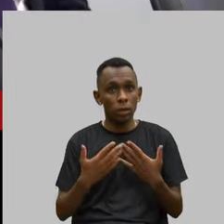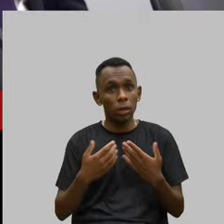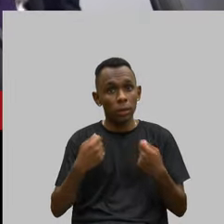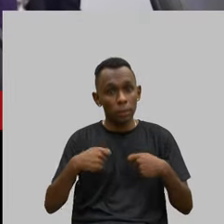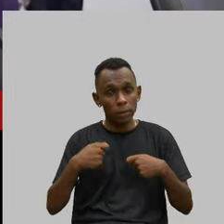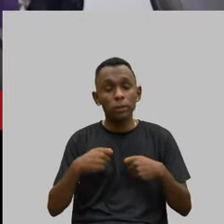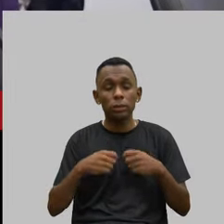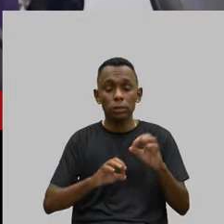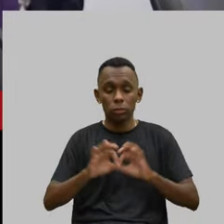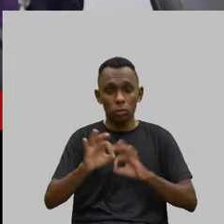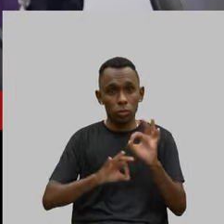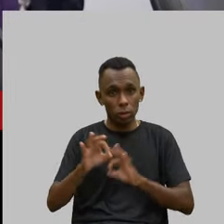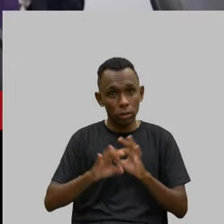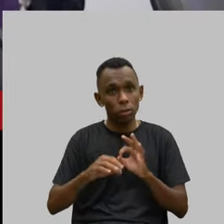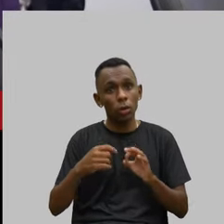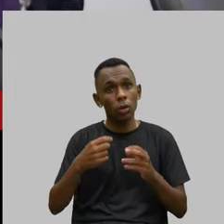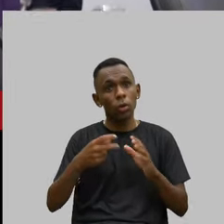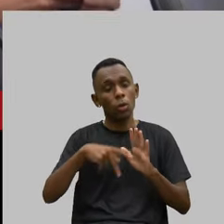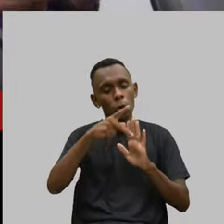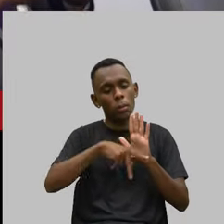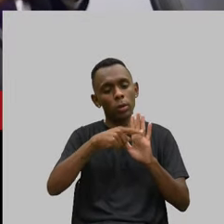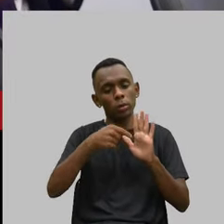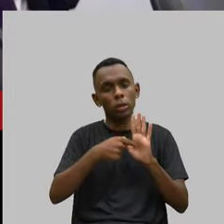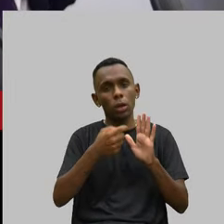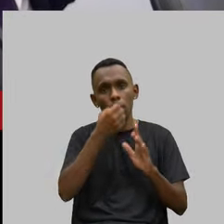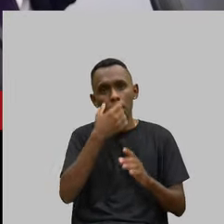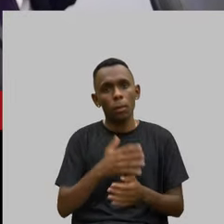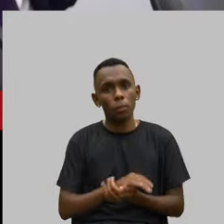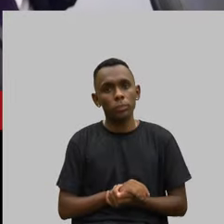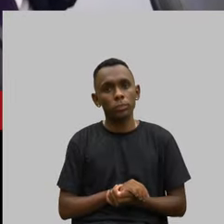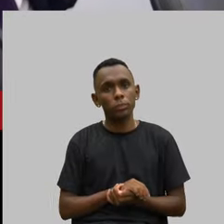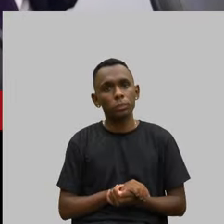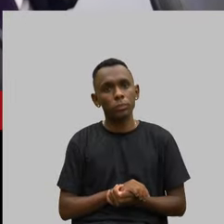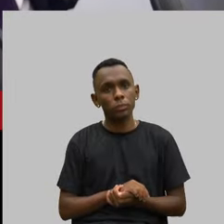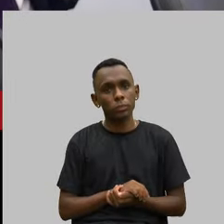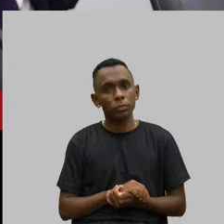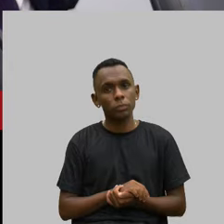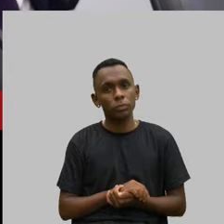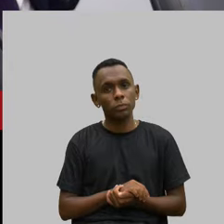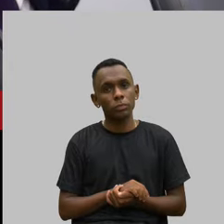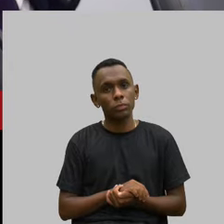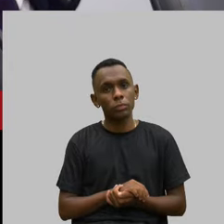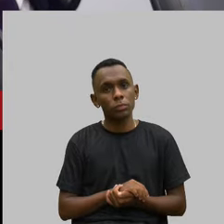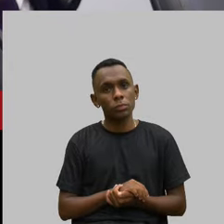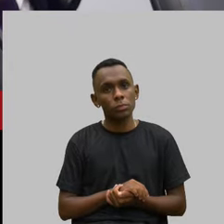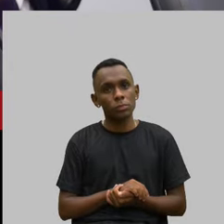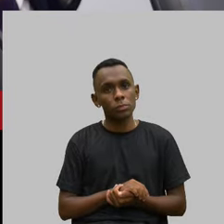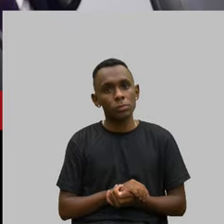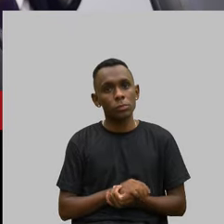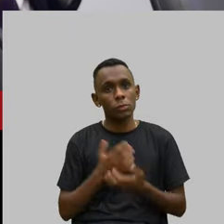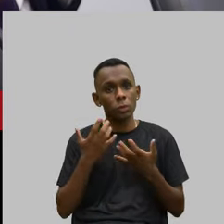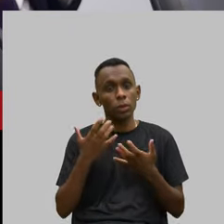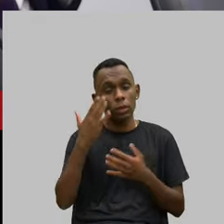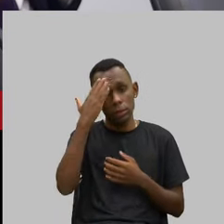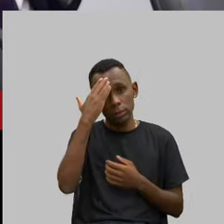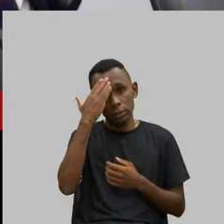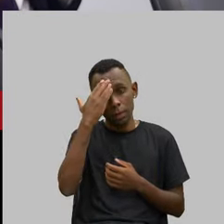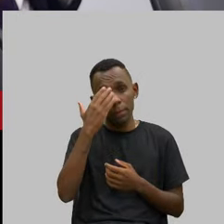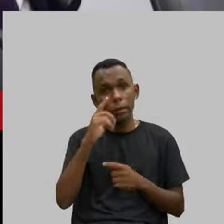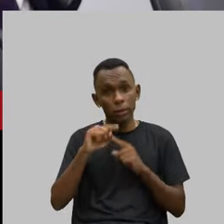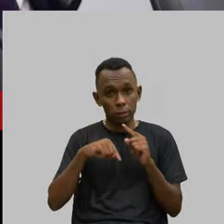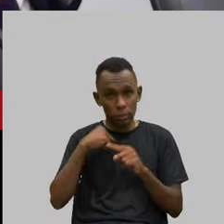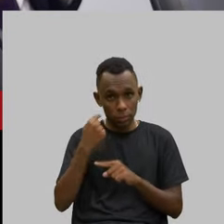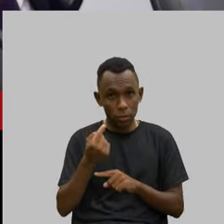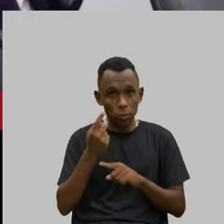projeto Pelo que eu vi aí ele é muito bom pena aqui né Eu até queria saber L escado depois eu posso